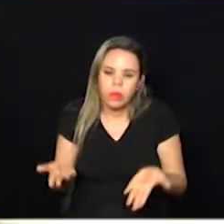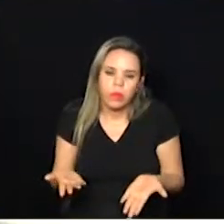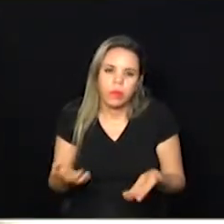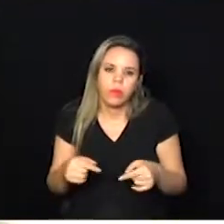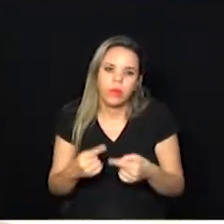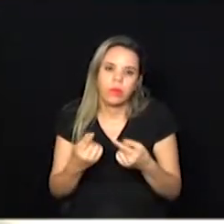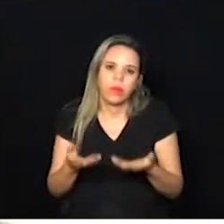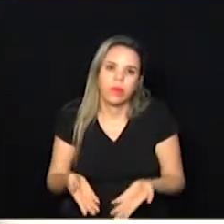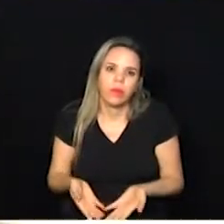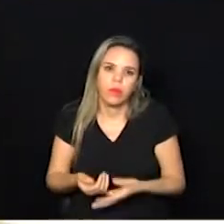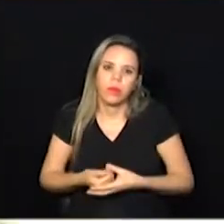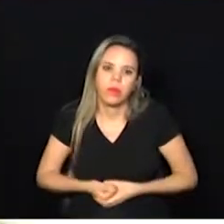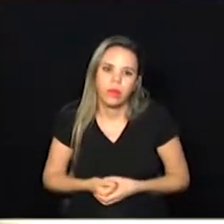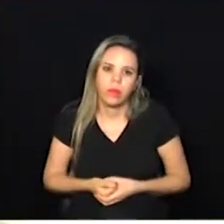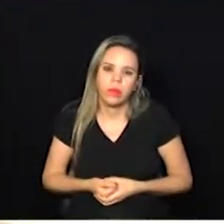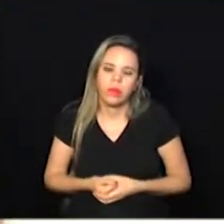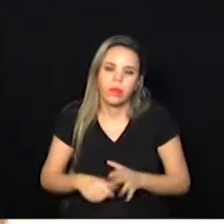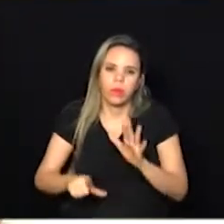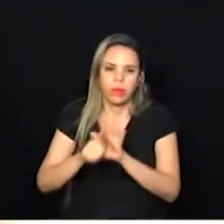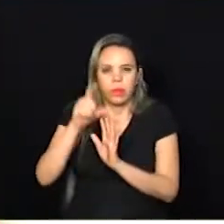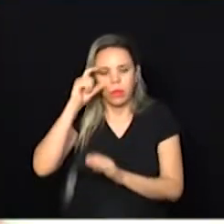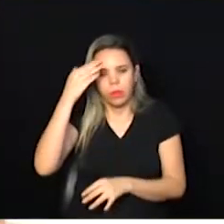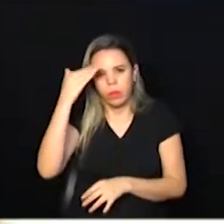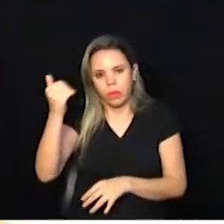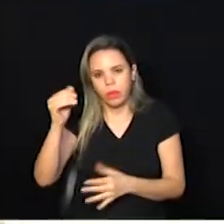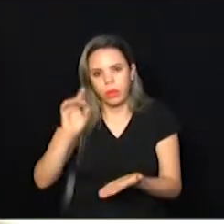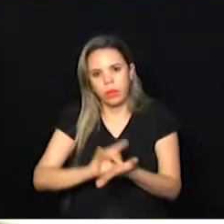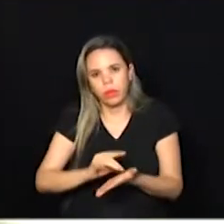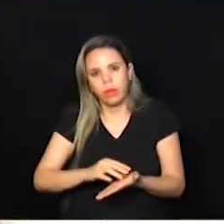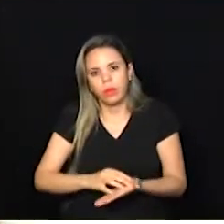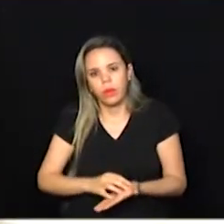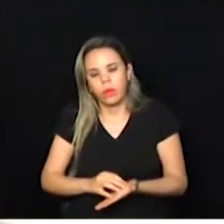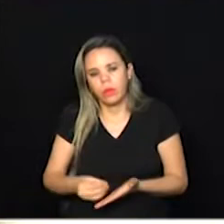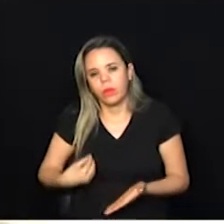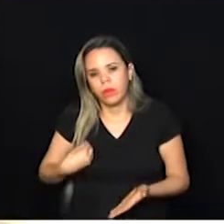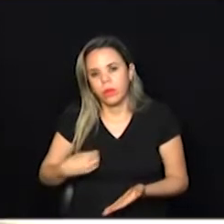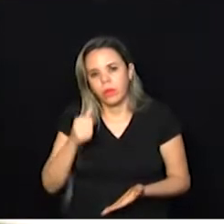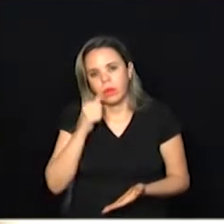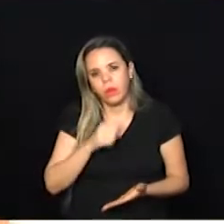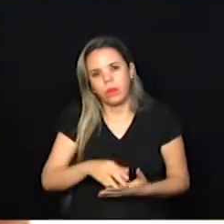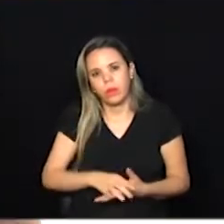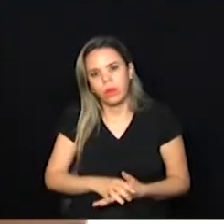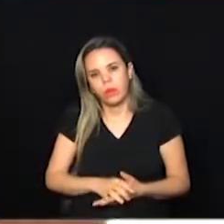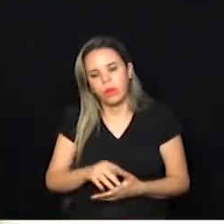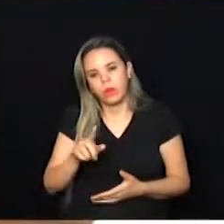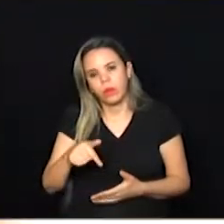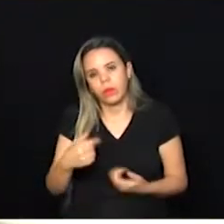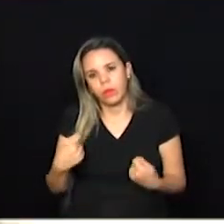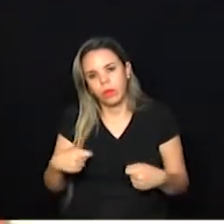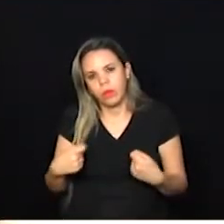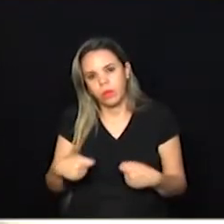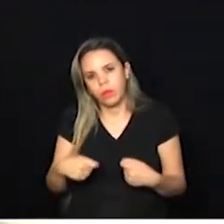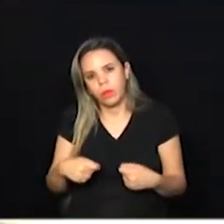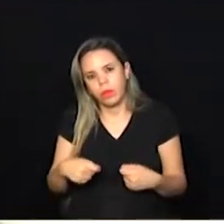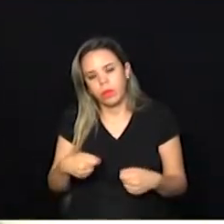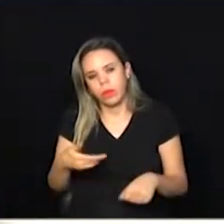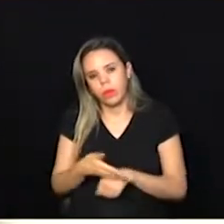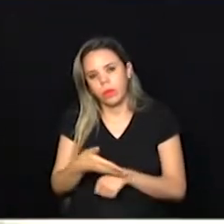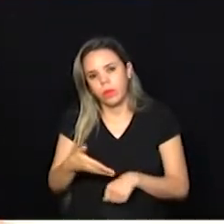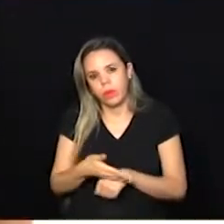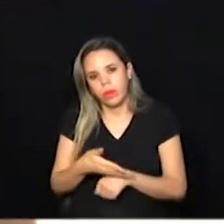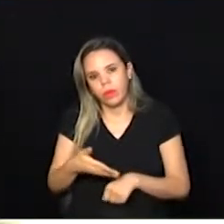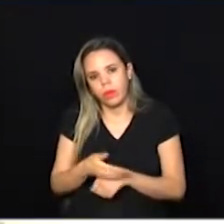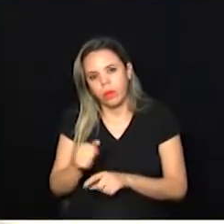desafio aqui é que a Lei Maria da Penha se torne uma realidade na vida das mulheres. E para isso a gente precisa tanto da participação